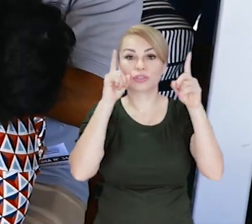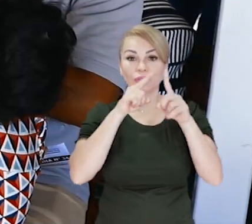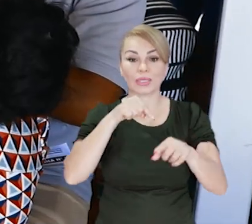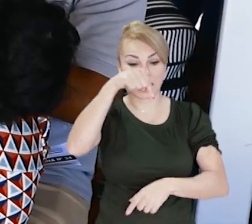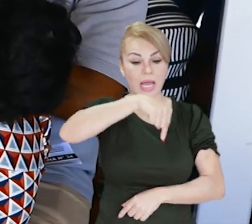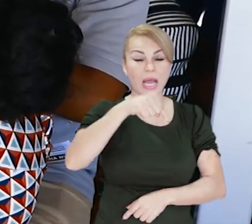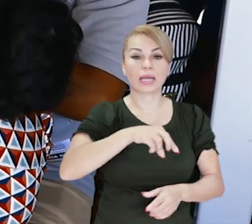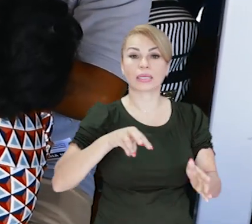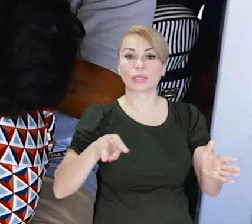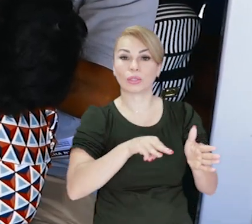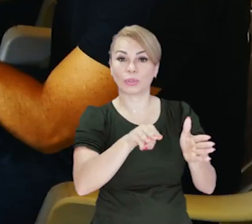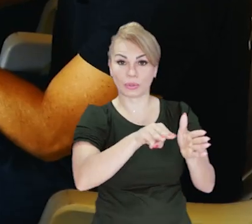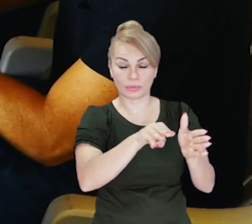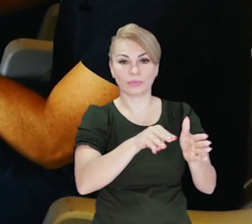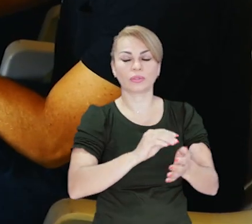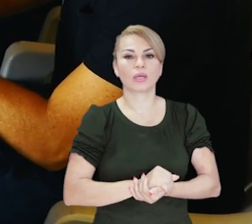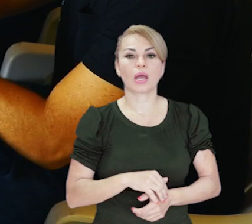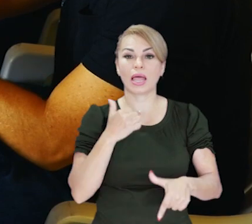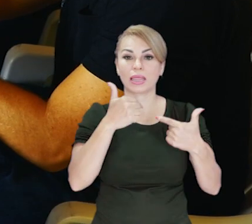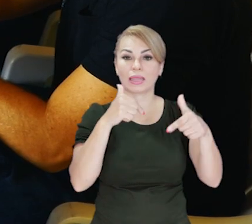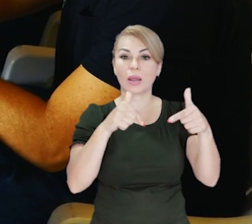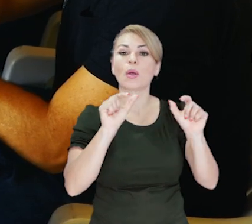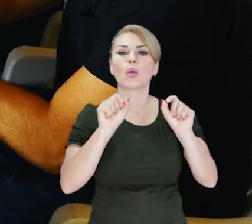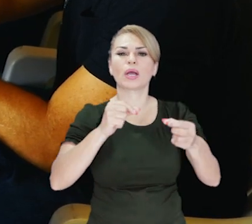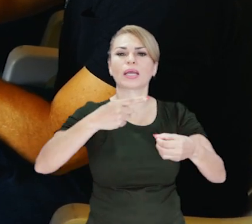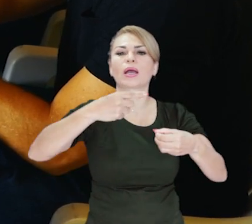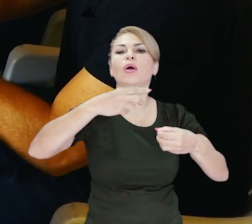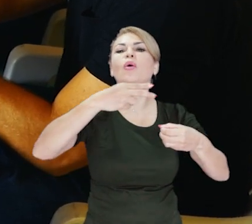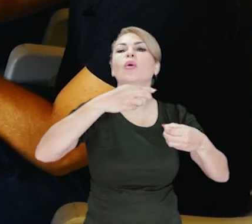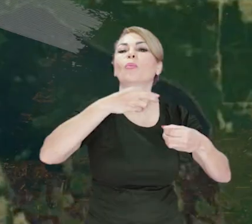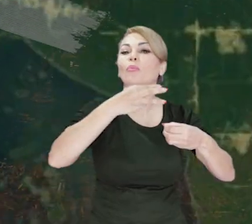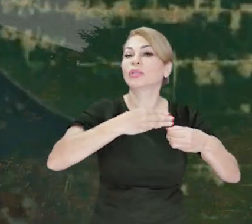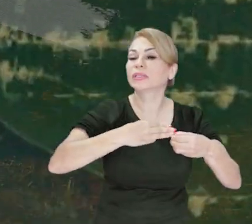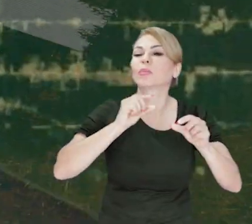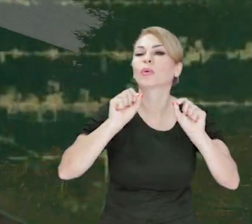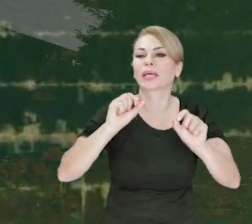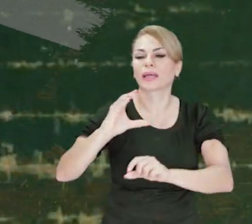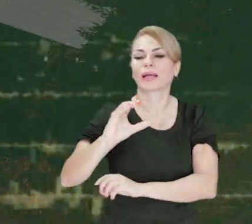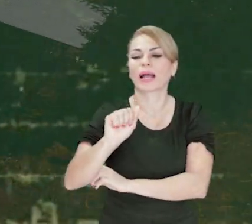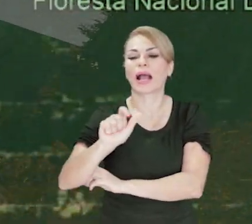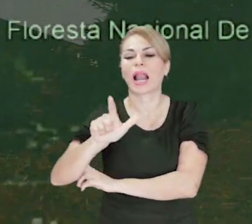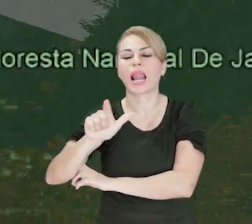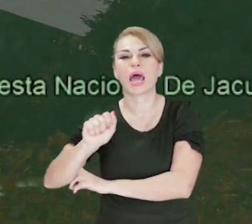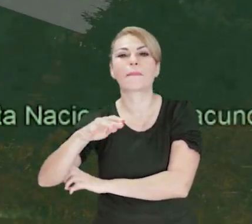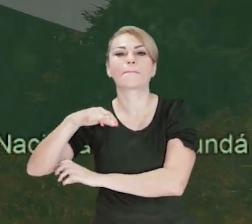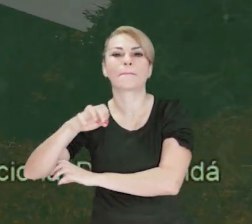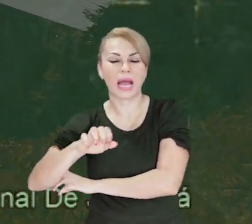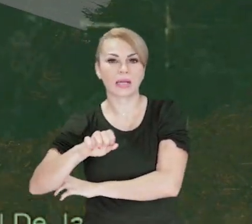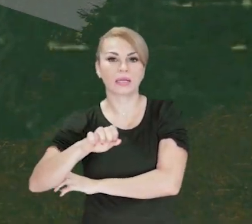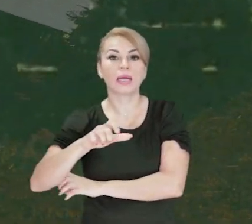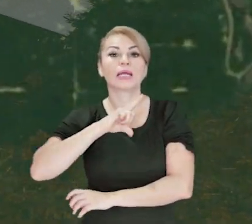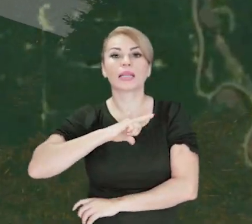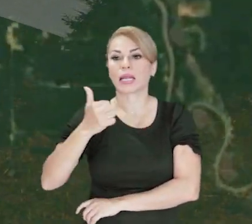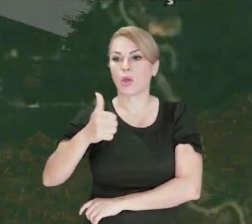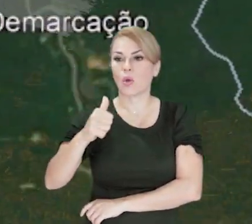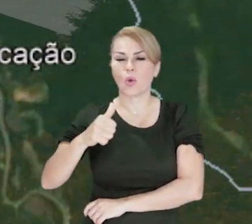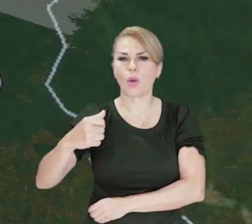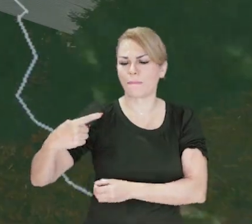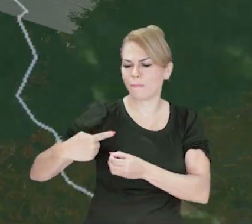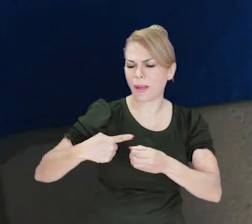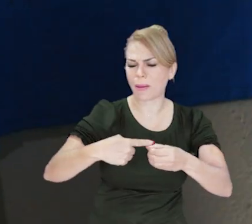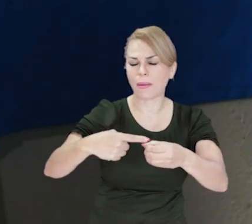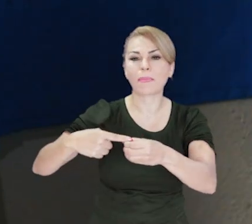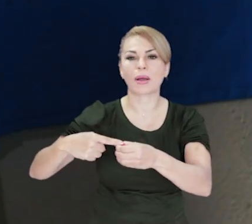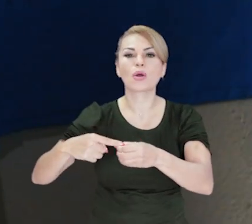O trabalho começou em Calama, a maior das 11 comunidades atendidas. Essa ilha é cercada pelos rios Madeira, Machado e